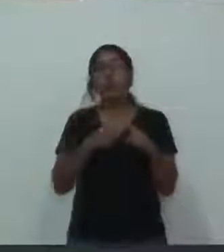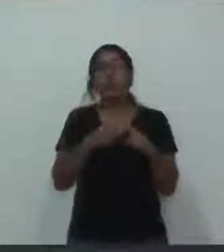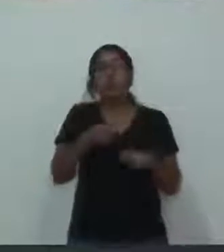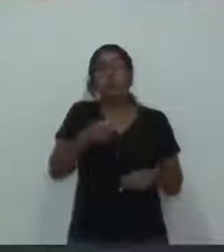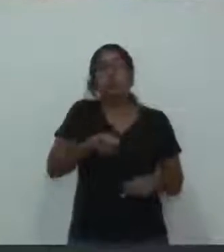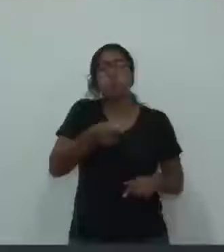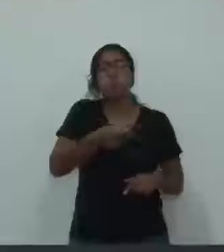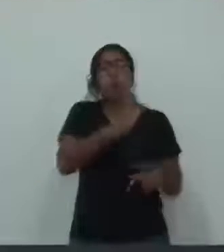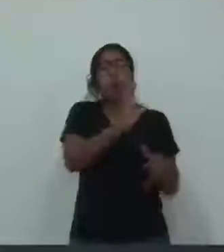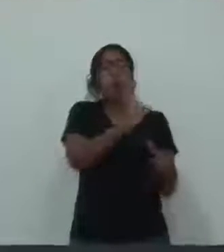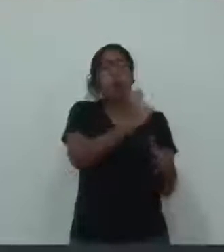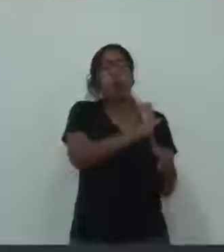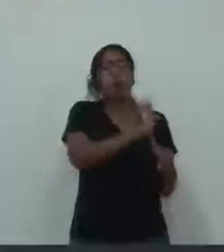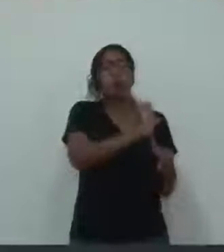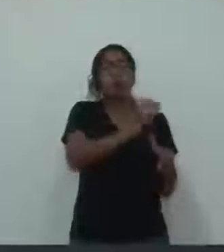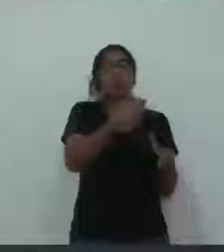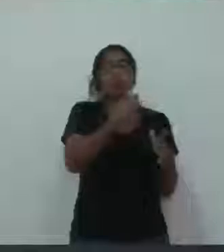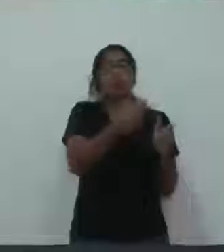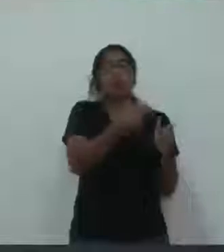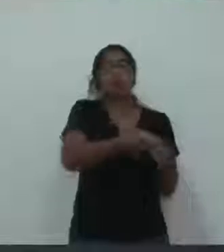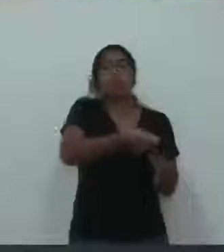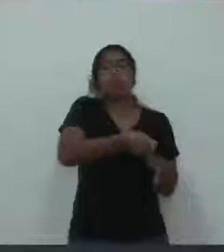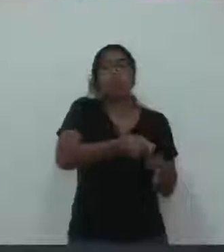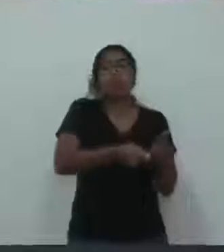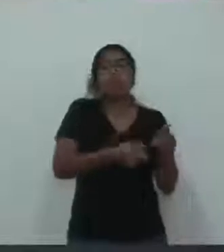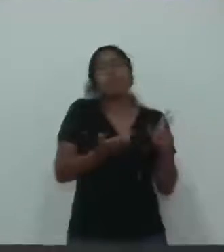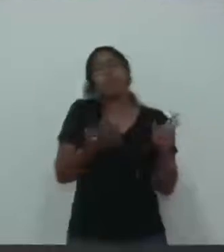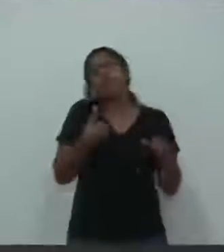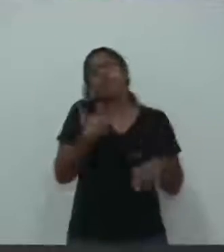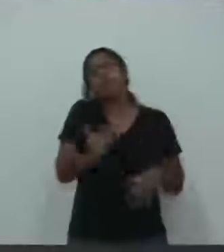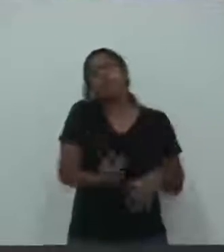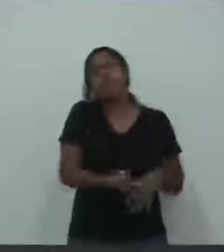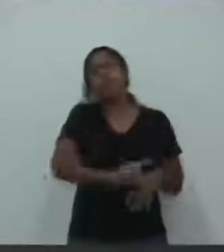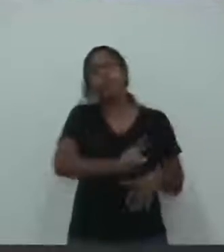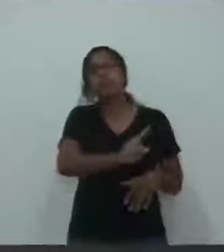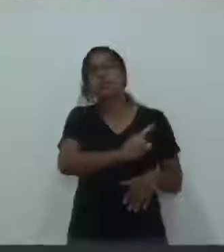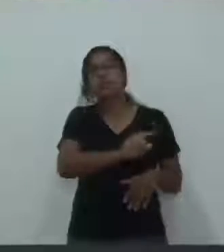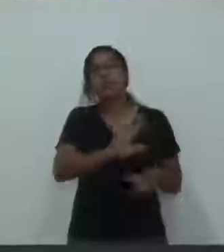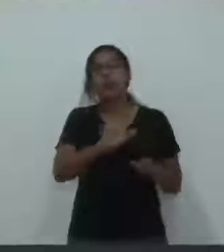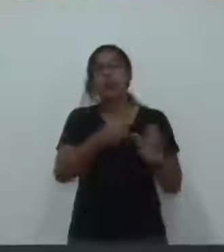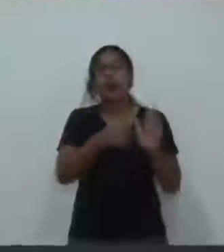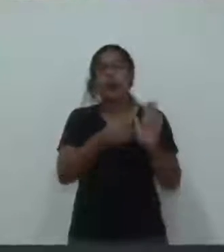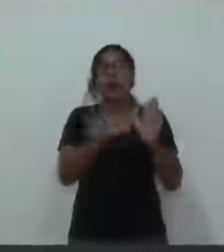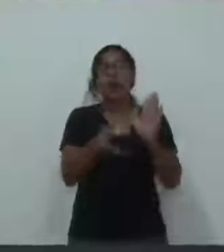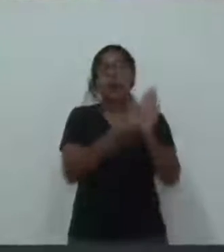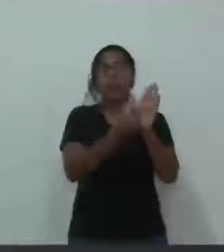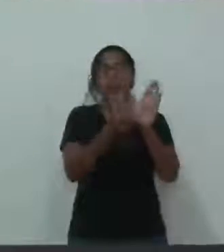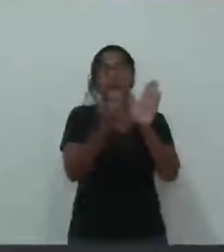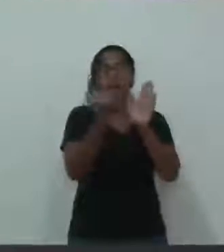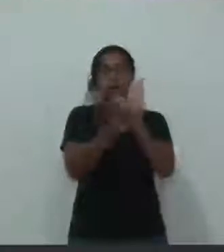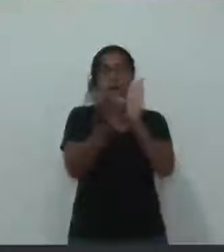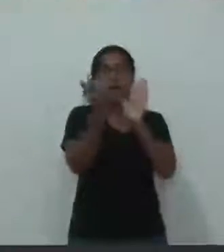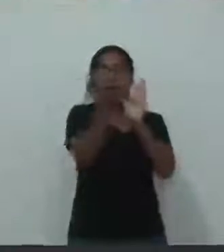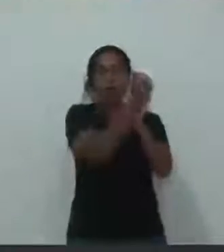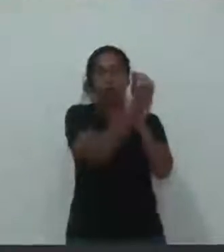ao Executivo. Então, meu voto será contrário a essa emenda aditiva.